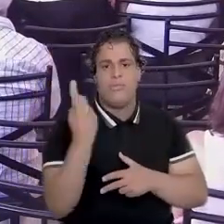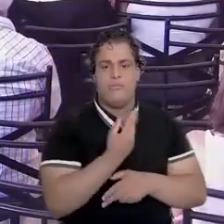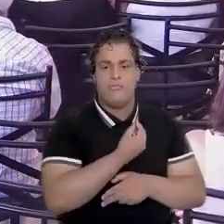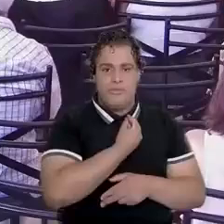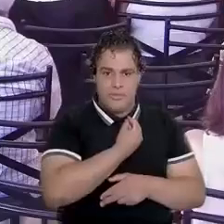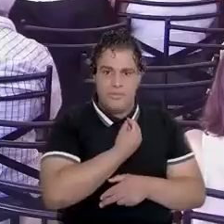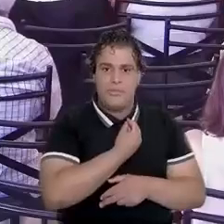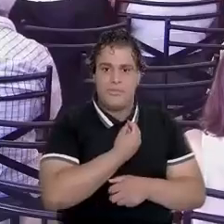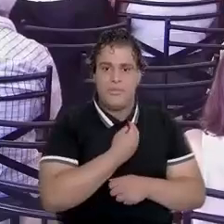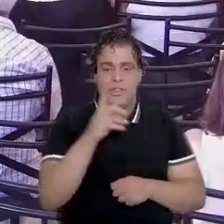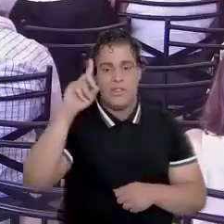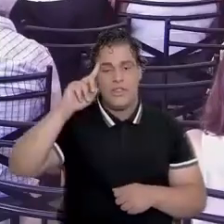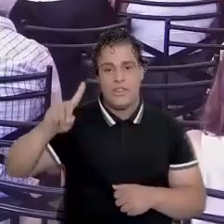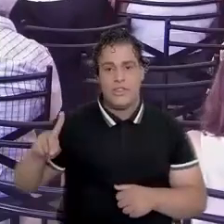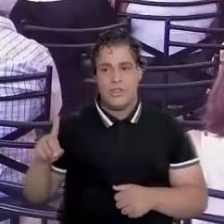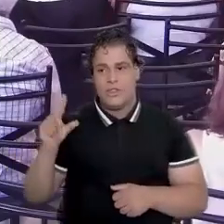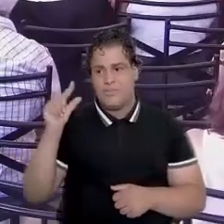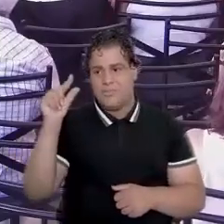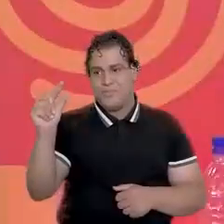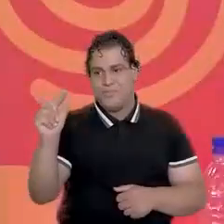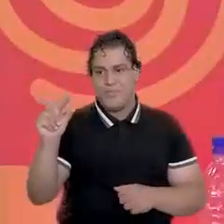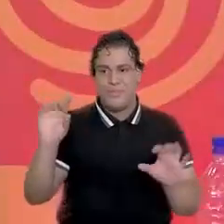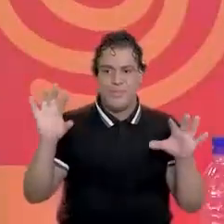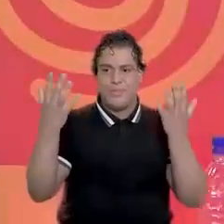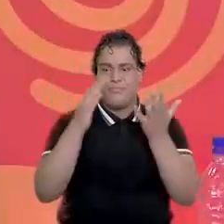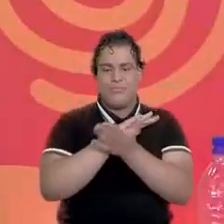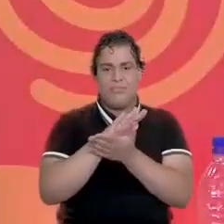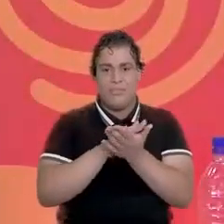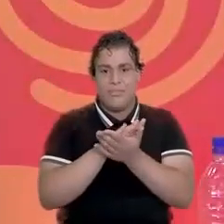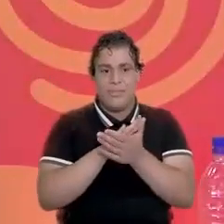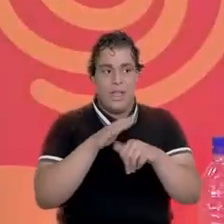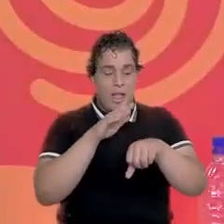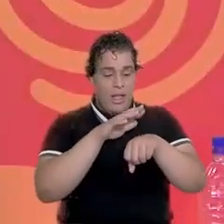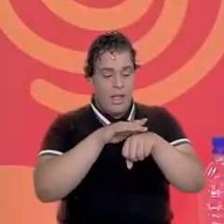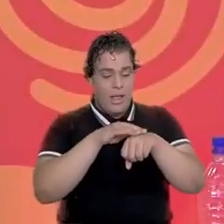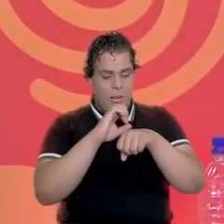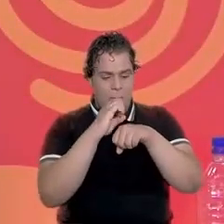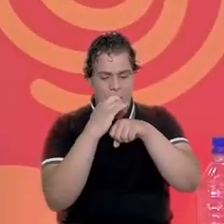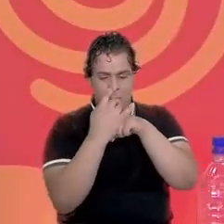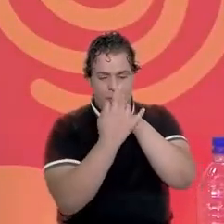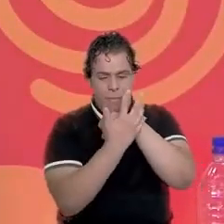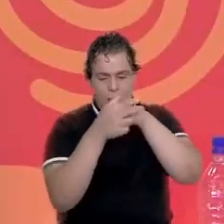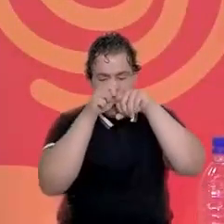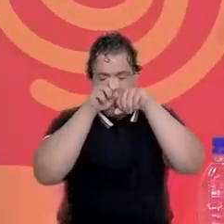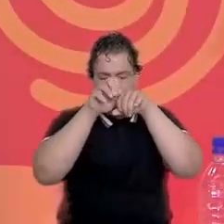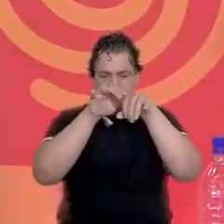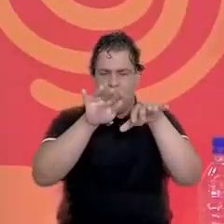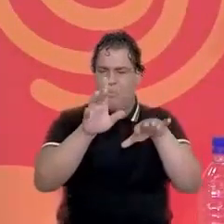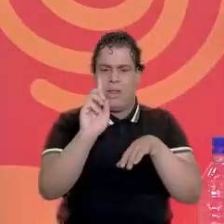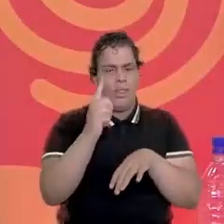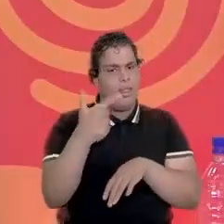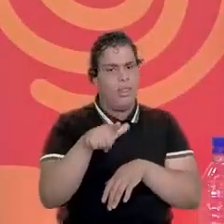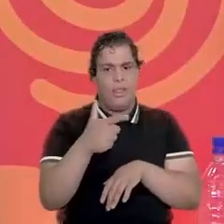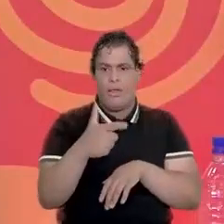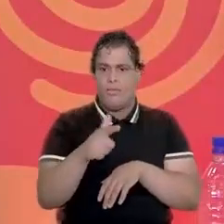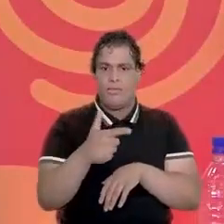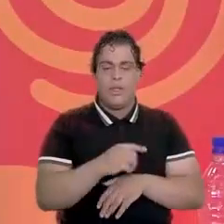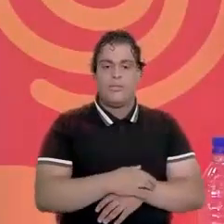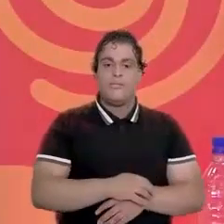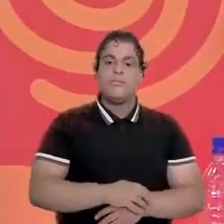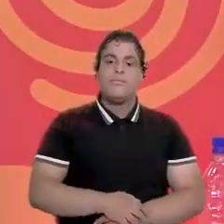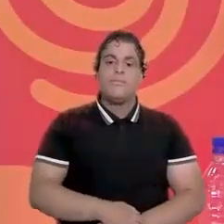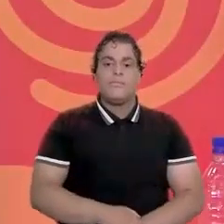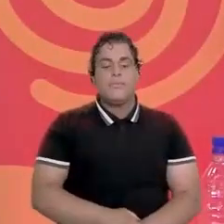passa sensações de dias poucos, de vésperas de nada. Tanto é que a palavra pandemia não aparece no livro, ele não é um livro datado.